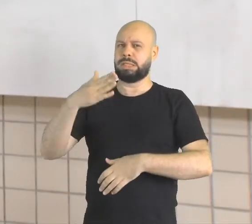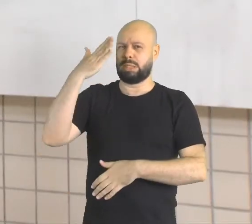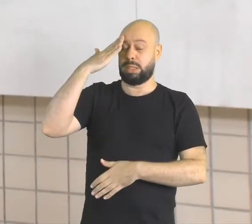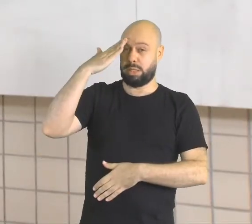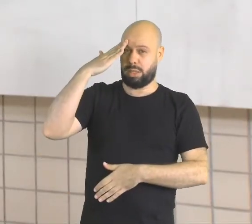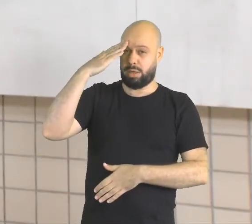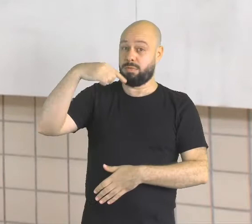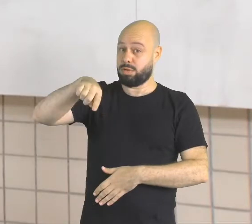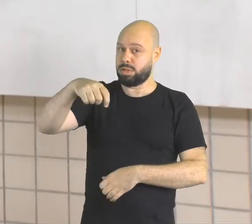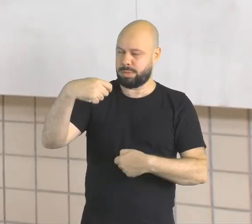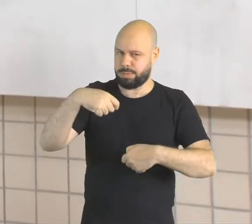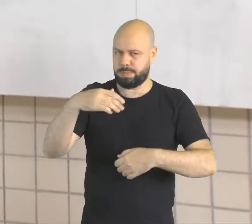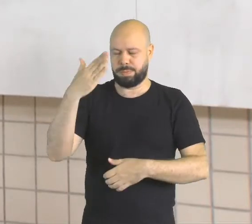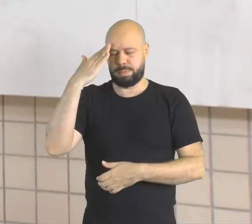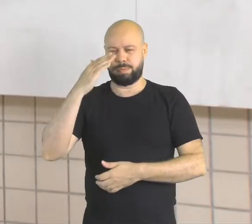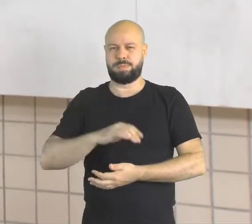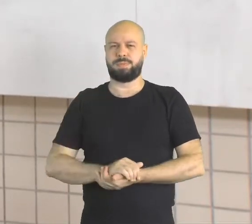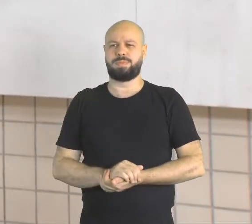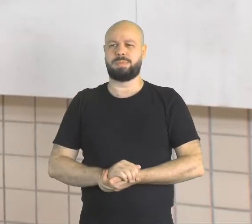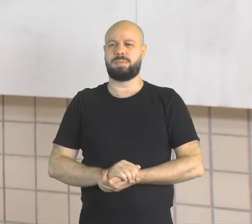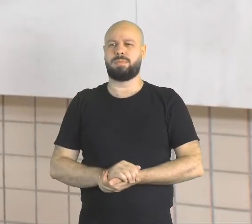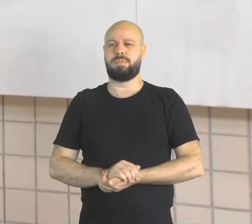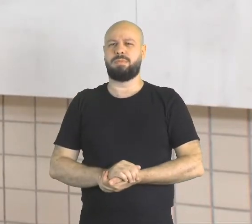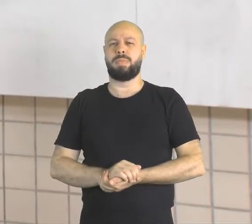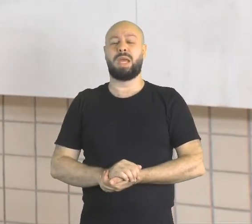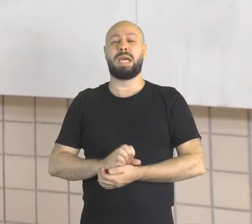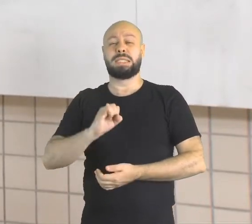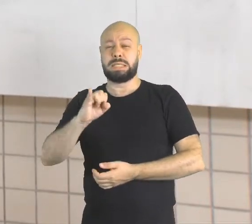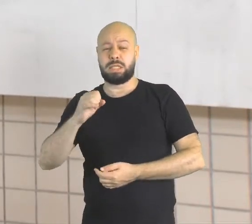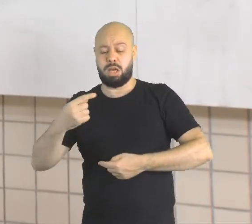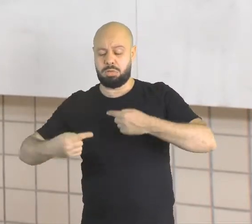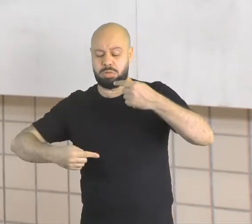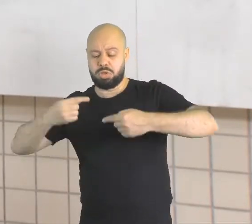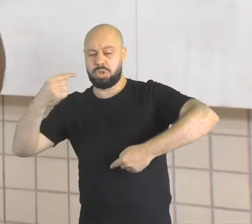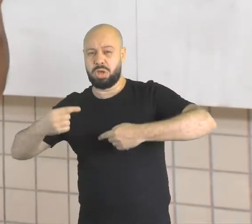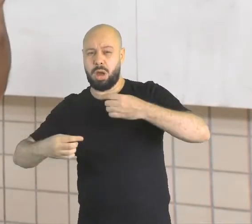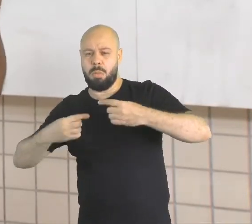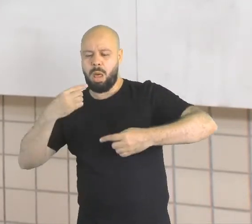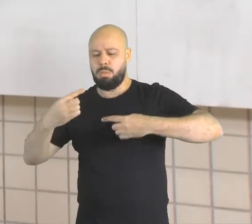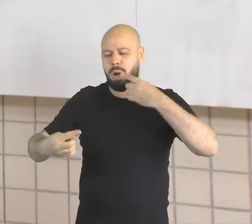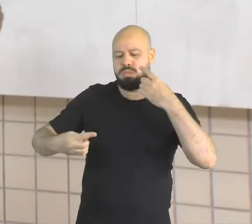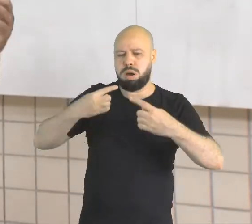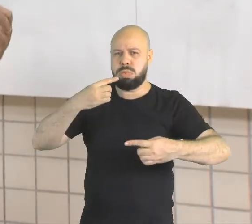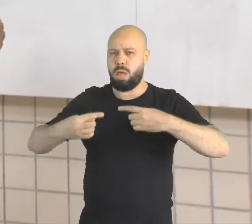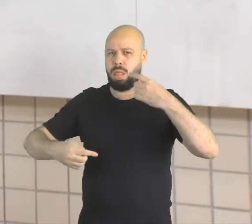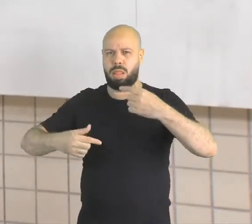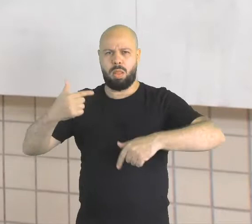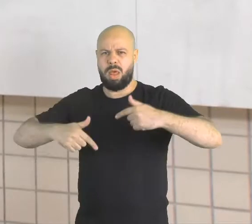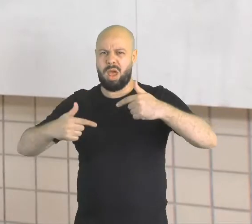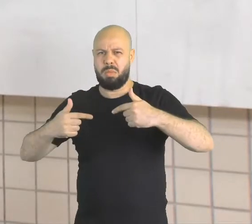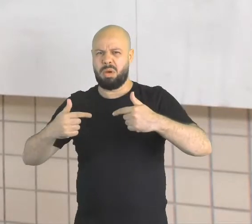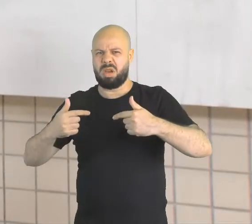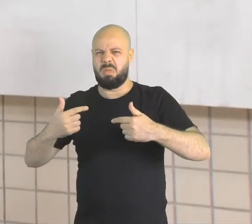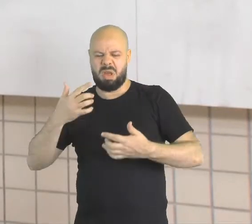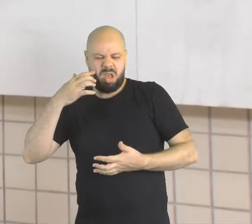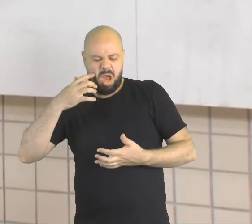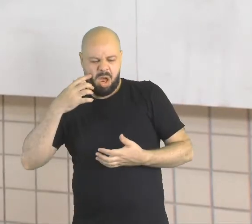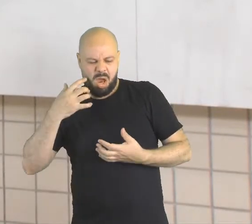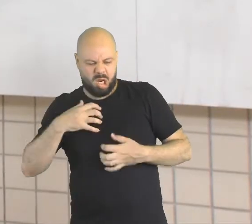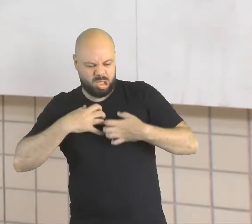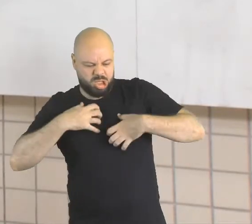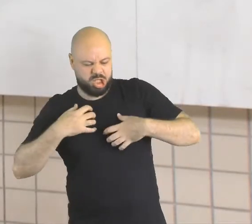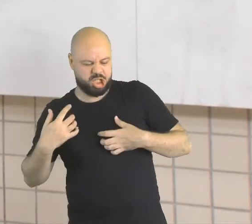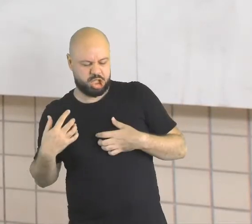que entender. Quando não havia diálogo, quando esses índios bravios, selvagens, não